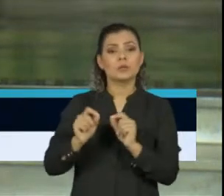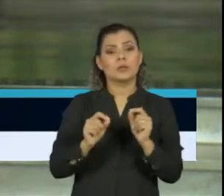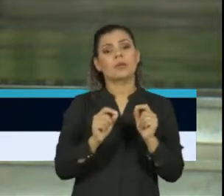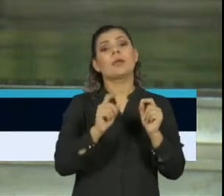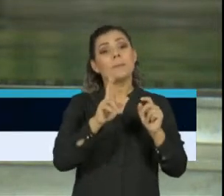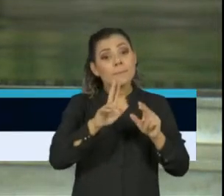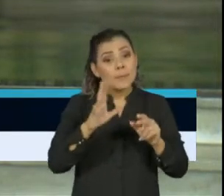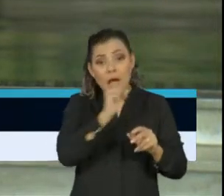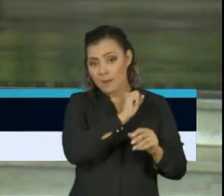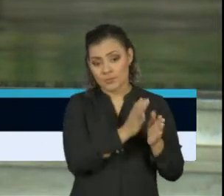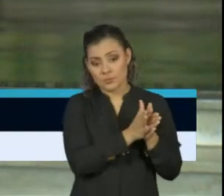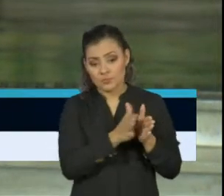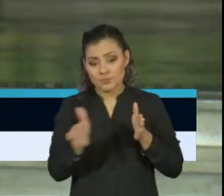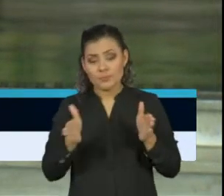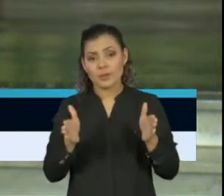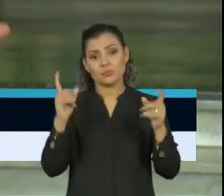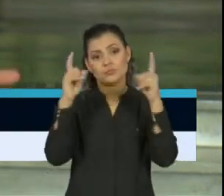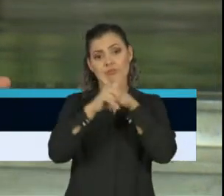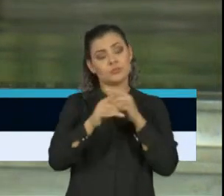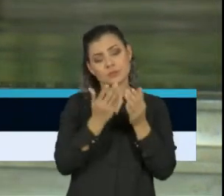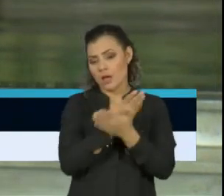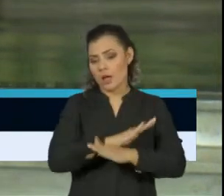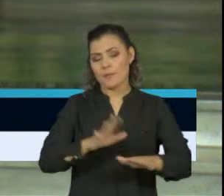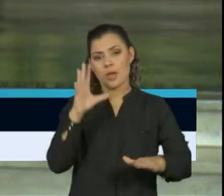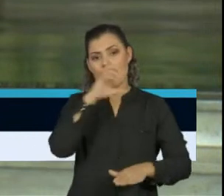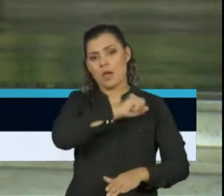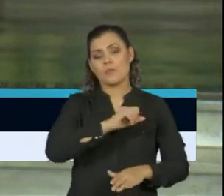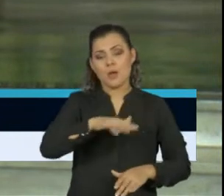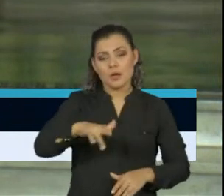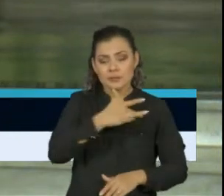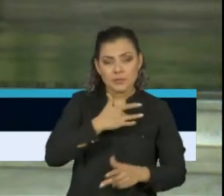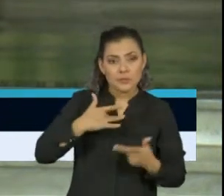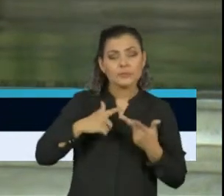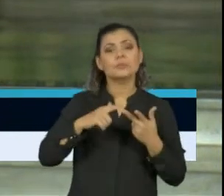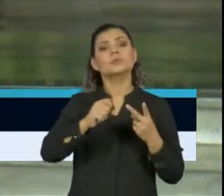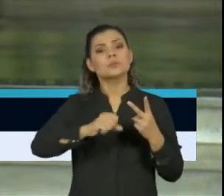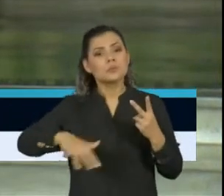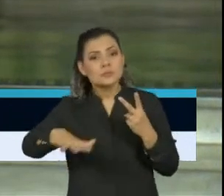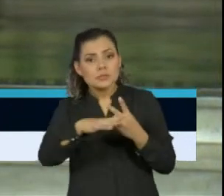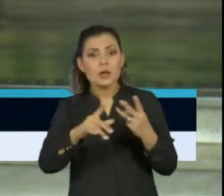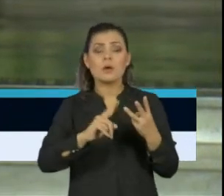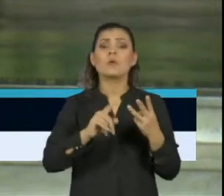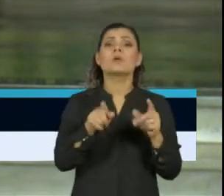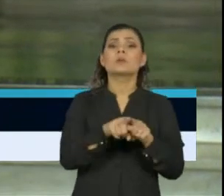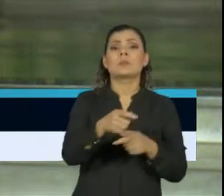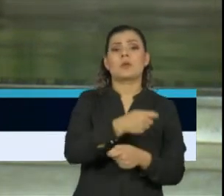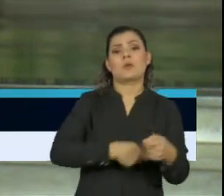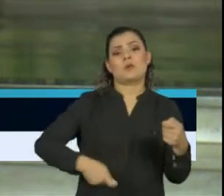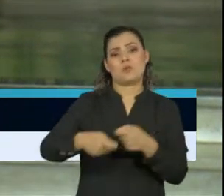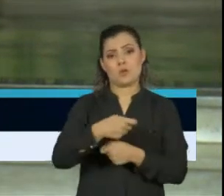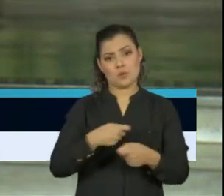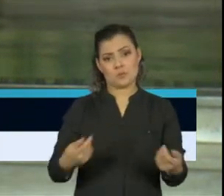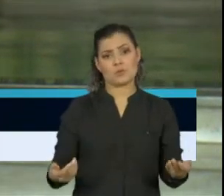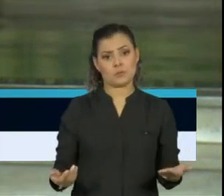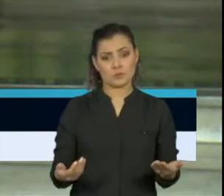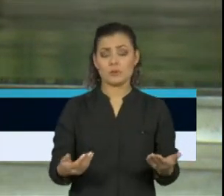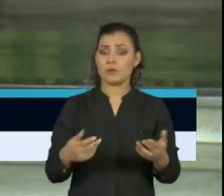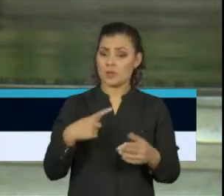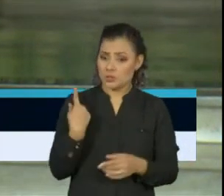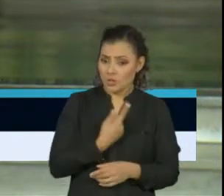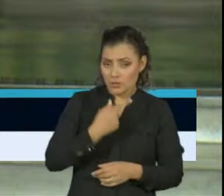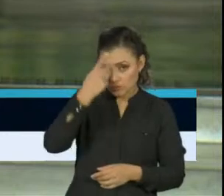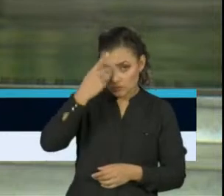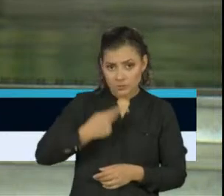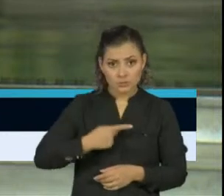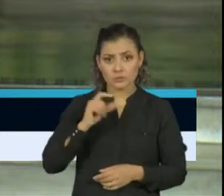passarmos mais rapidamente por essa crise no âmbito da saúde, no âmbito social e no âmbito econômico também. Nós não